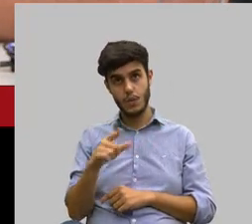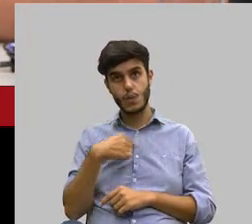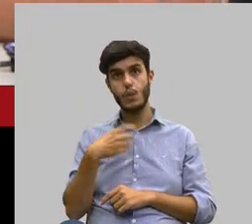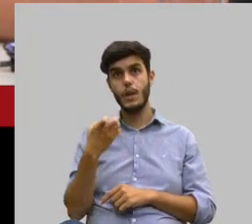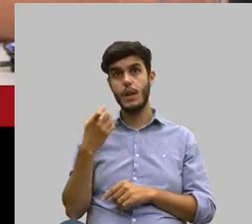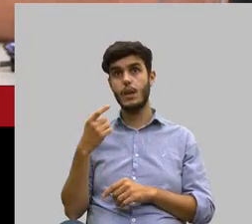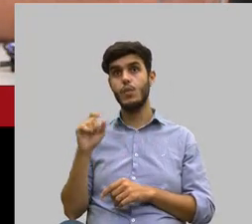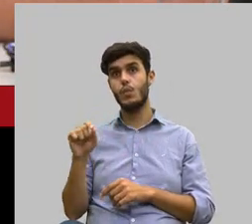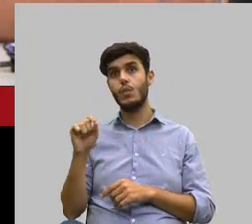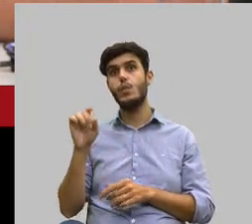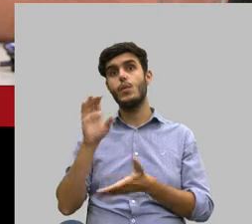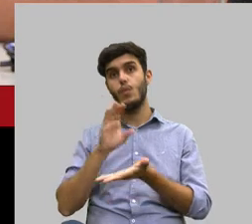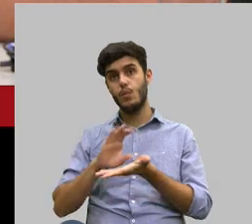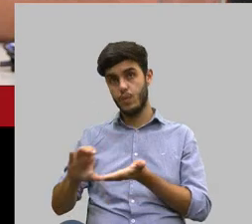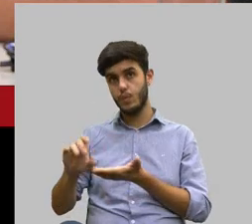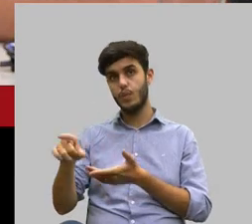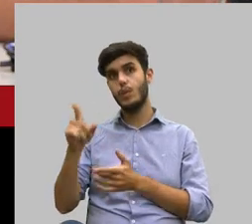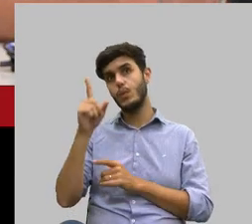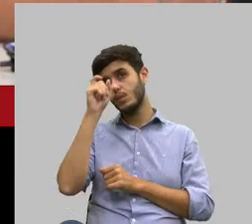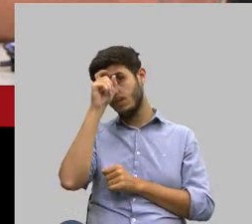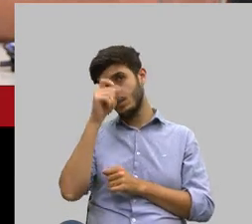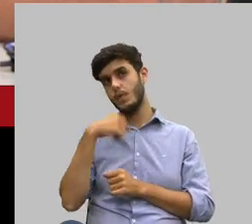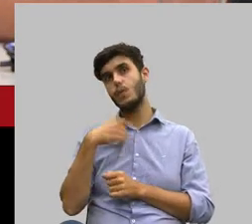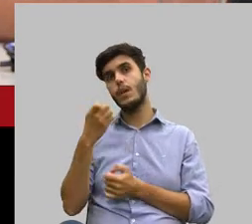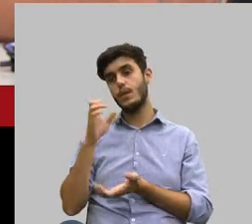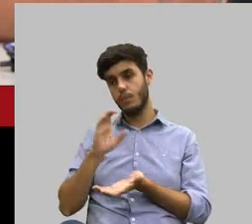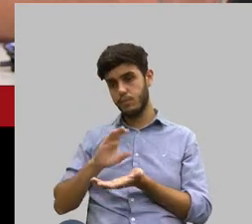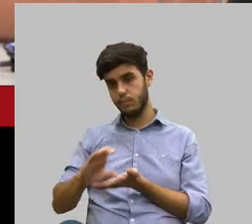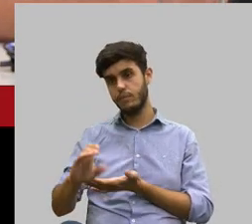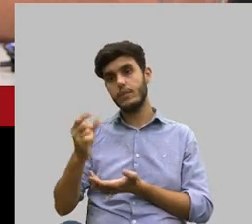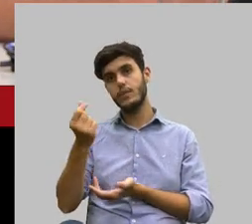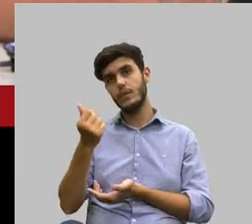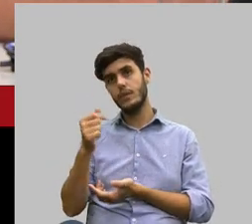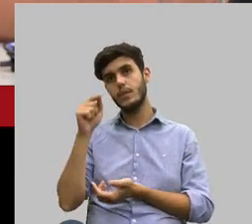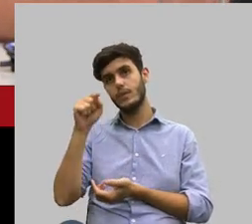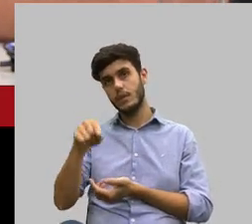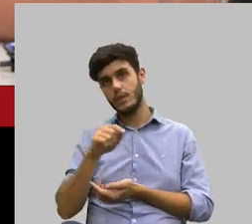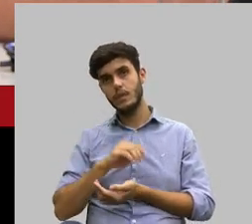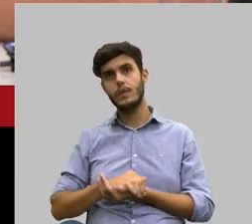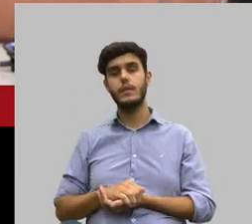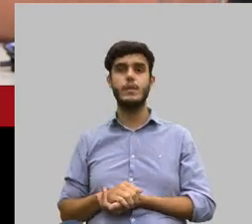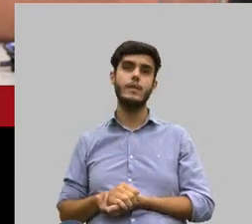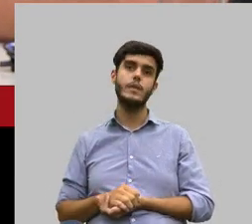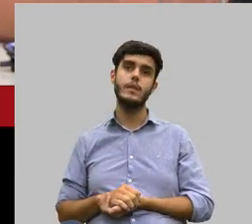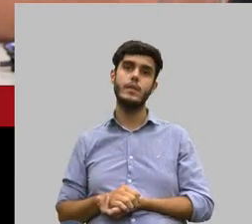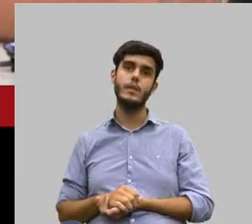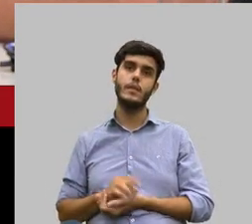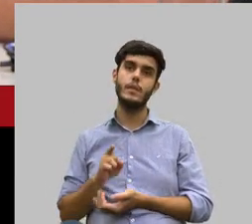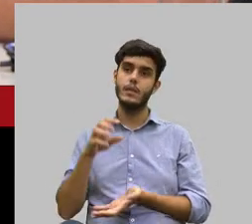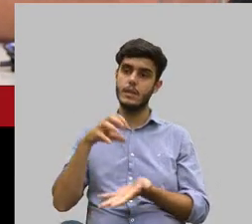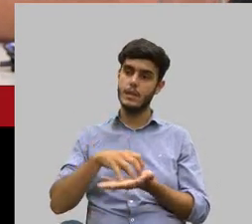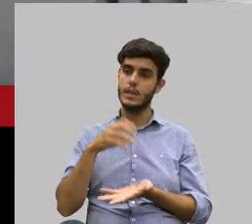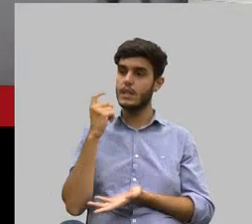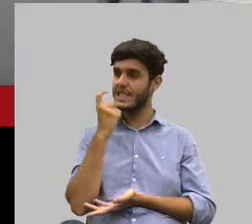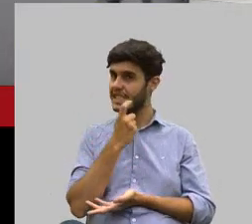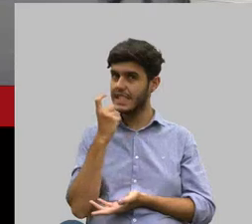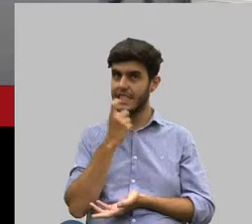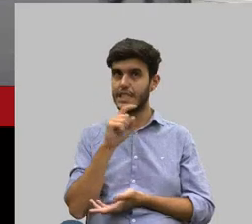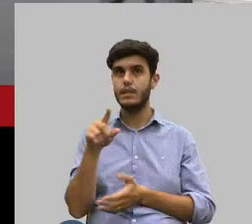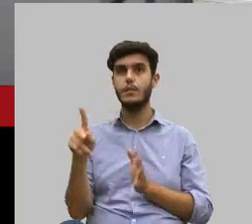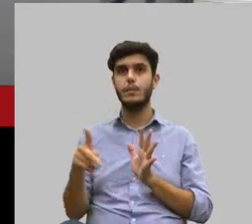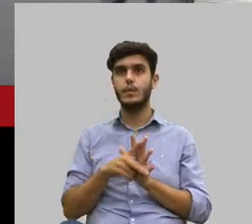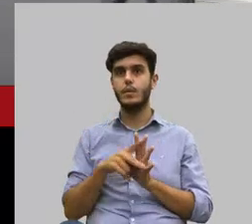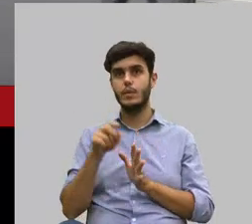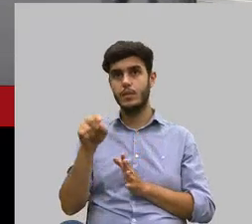quero destinar recurs Hospital eu quero destinar recurso para o o centro odontológic que inclusive na